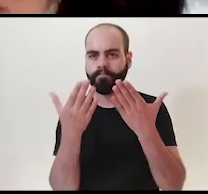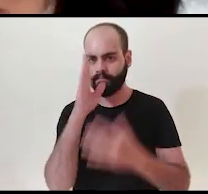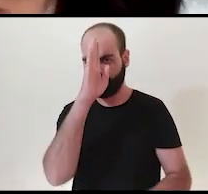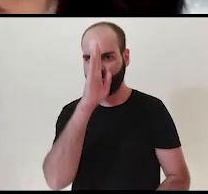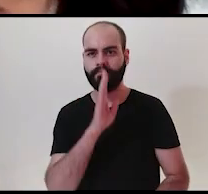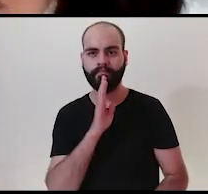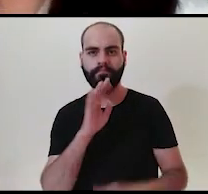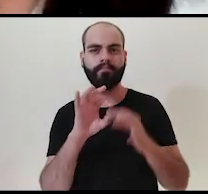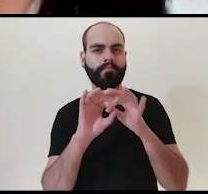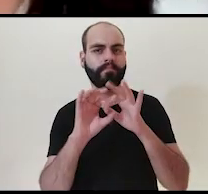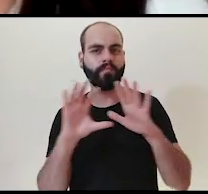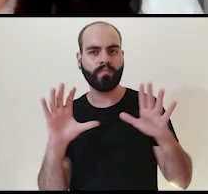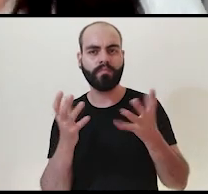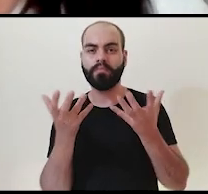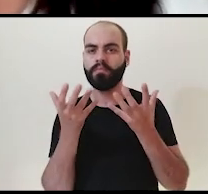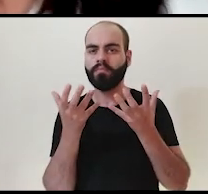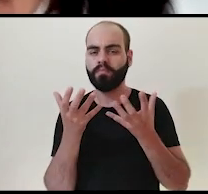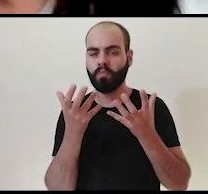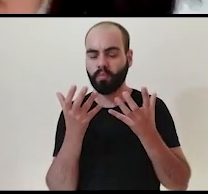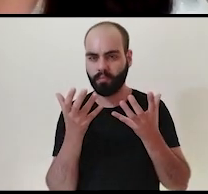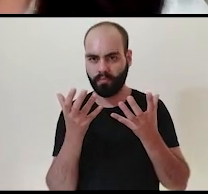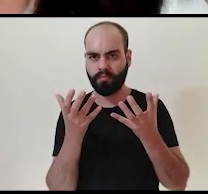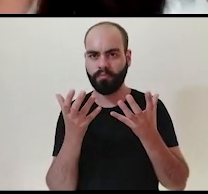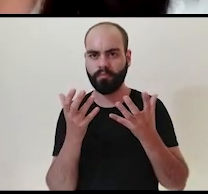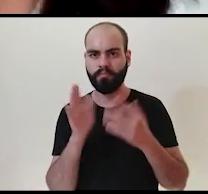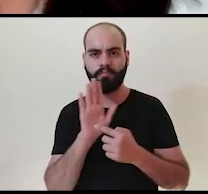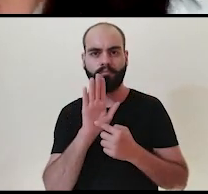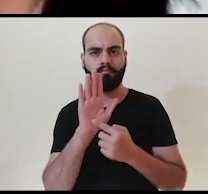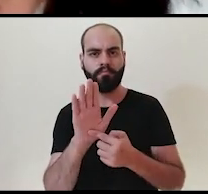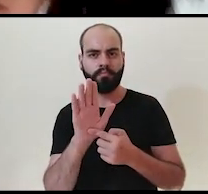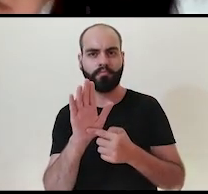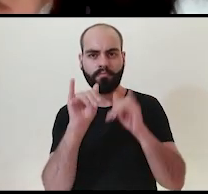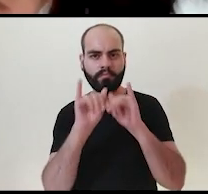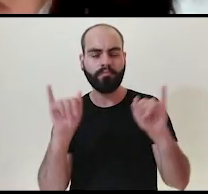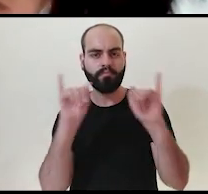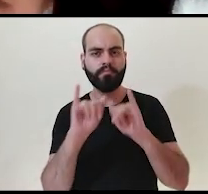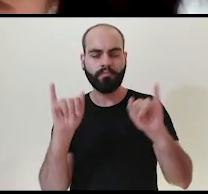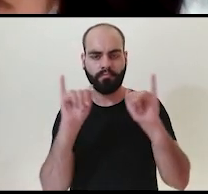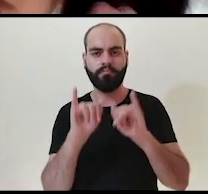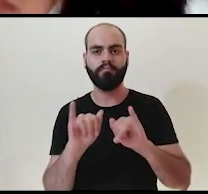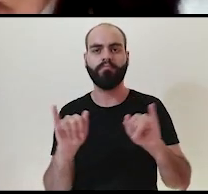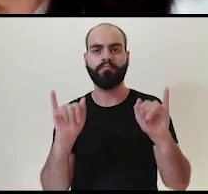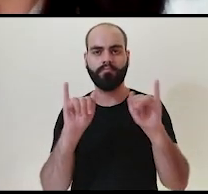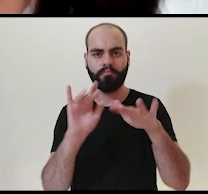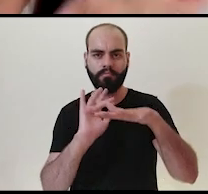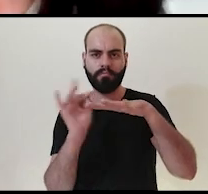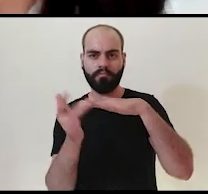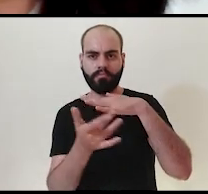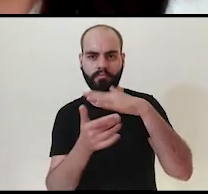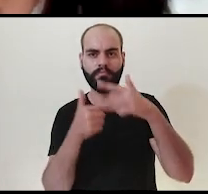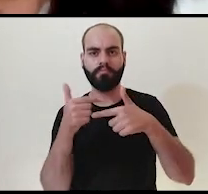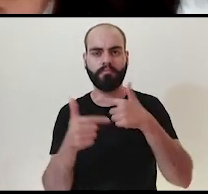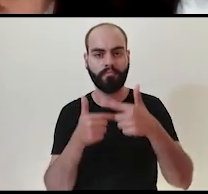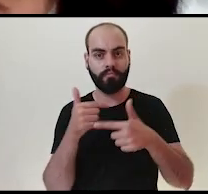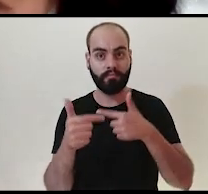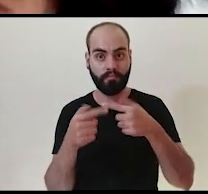gratuito e disponível para quem quer investir e quer mostrar o seu trabalho nas redes sociais, como eu disse, especialmente nesse momento, né, nessa